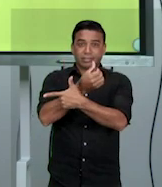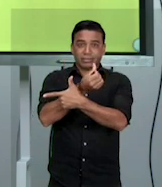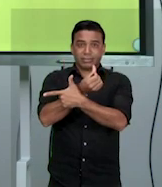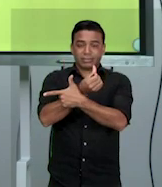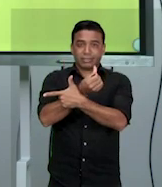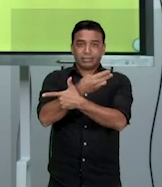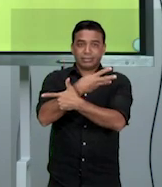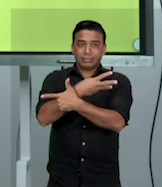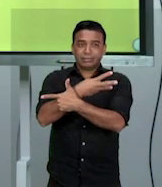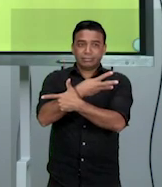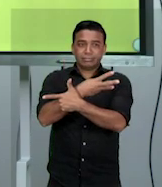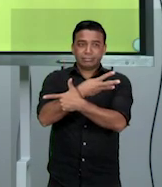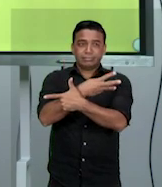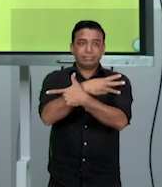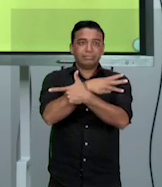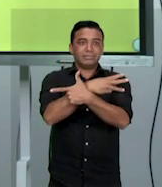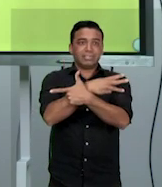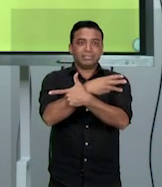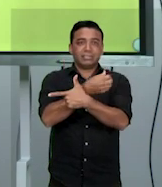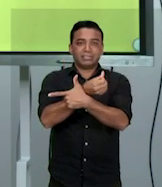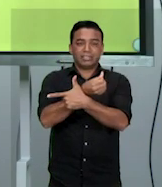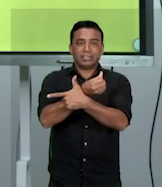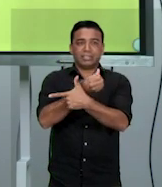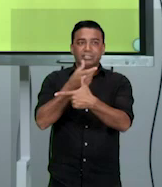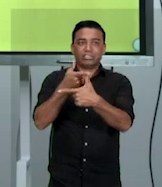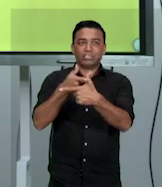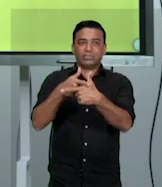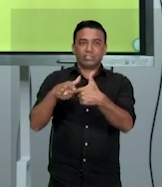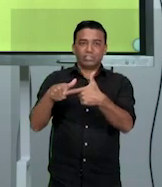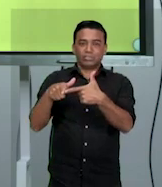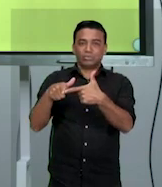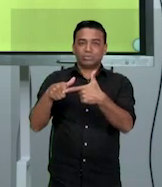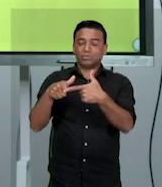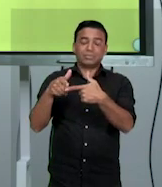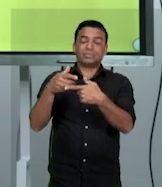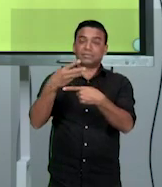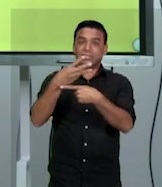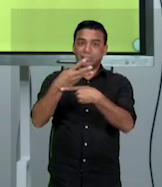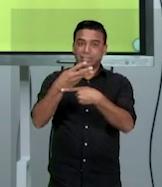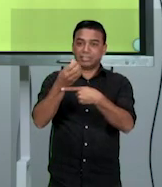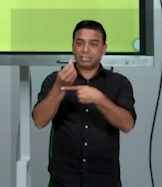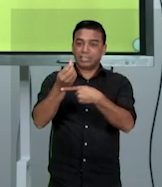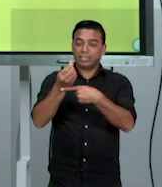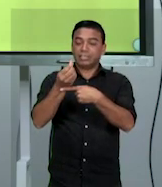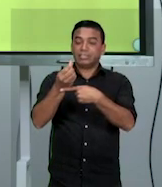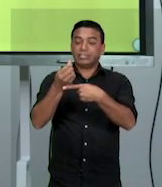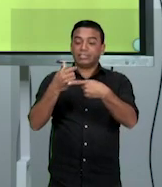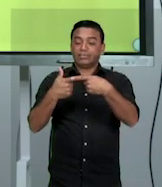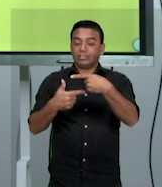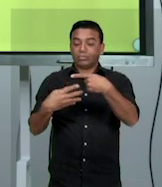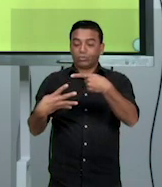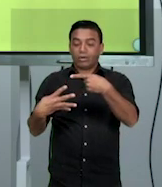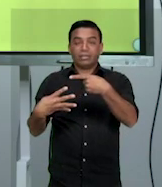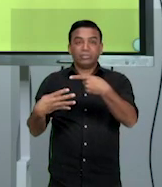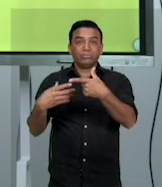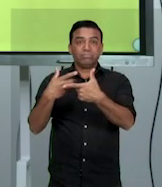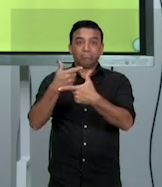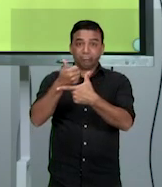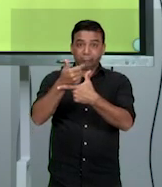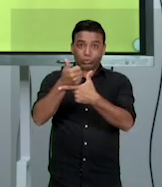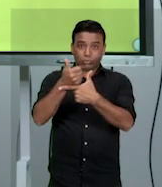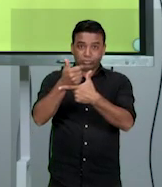36 dividido por 24, eu simplificando por 12,